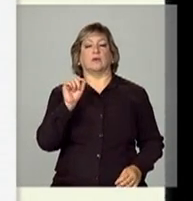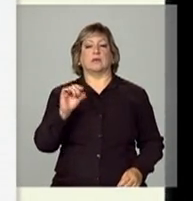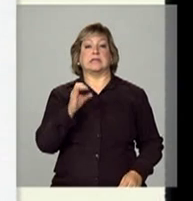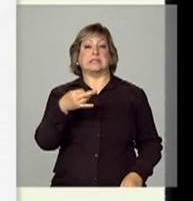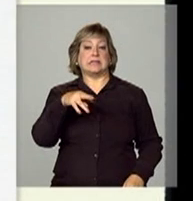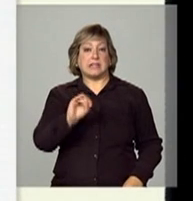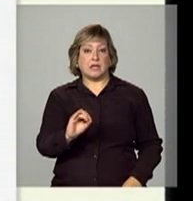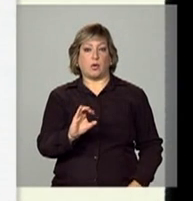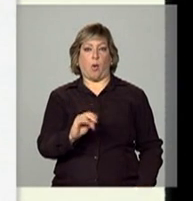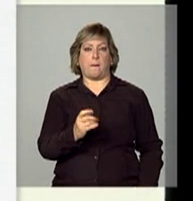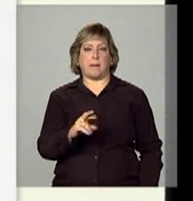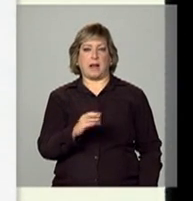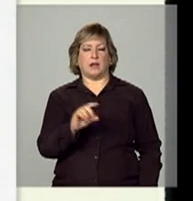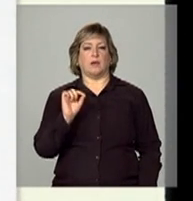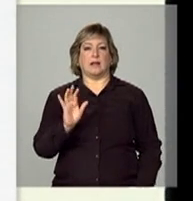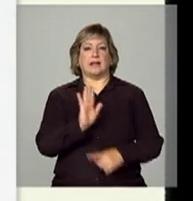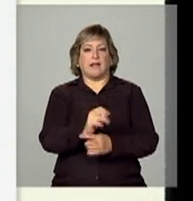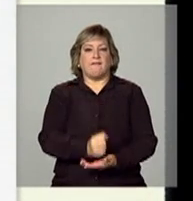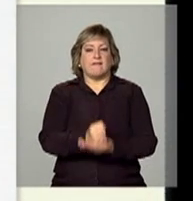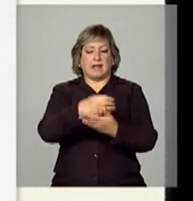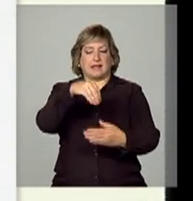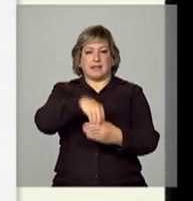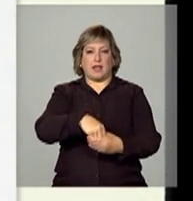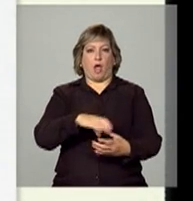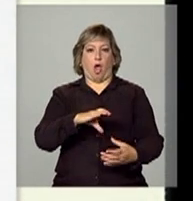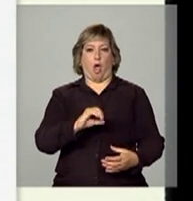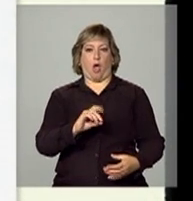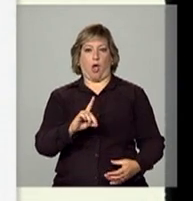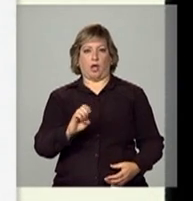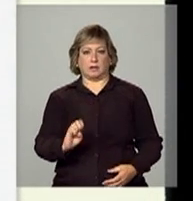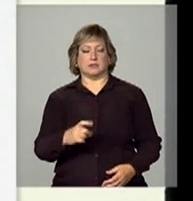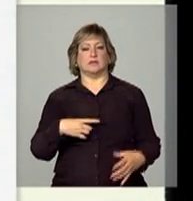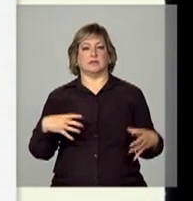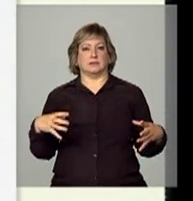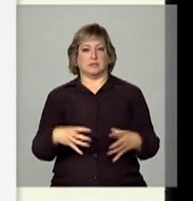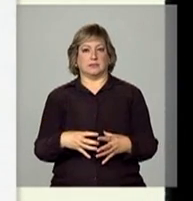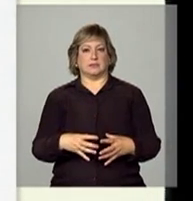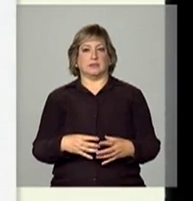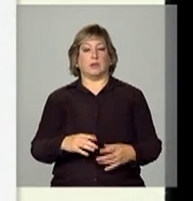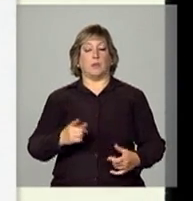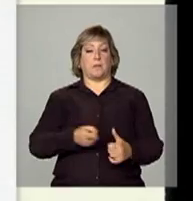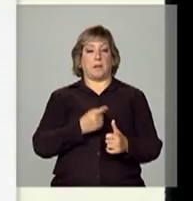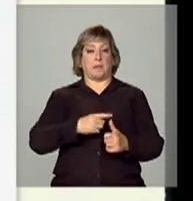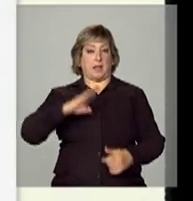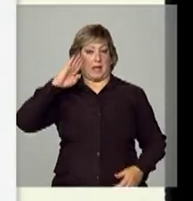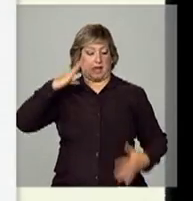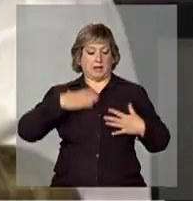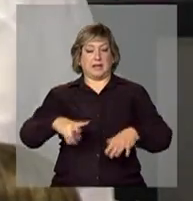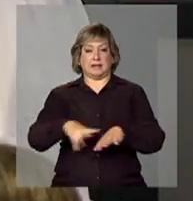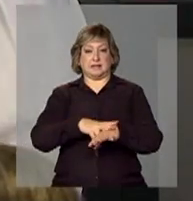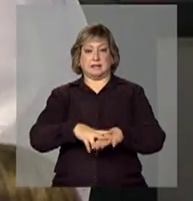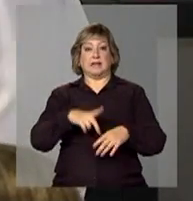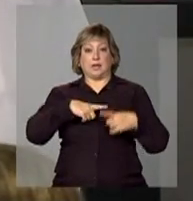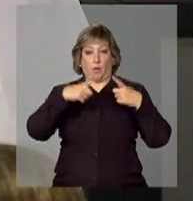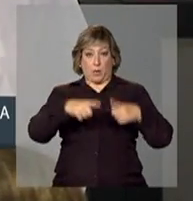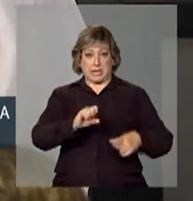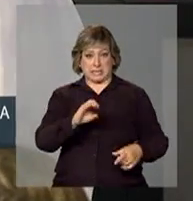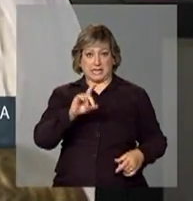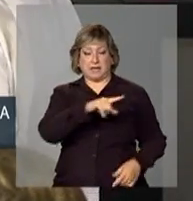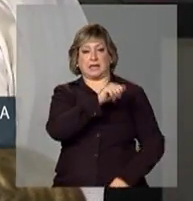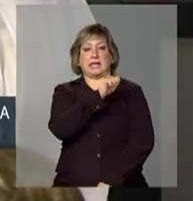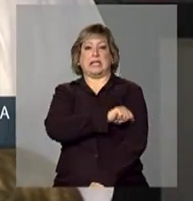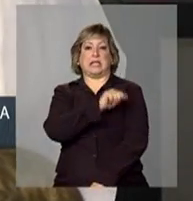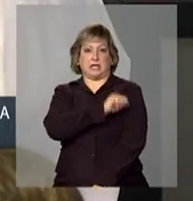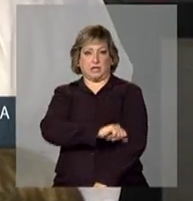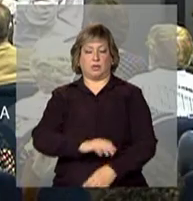de Operações de Defesa Interna, o COD, do 1º Exército, que está sediado no Rio de Janeiro. O item